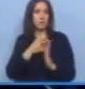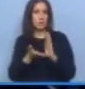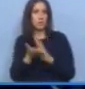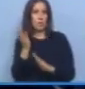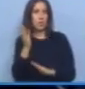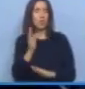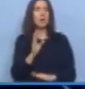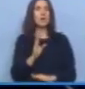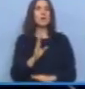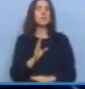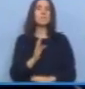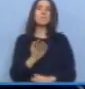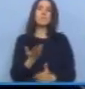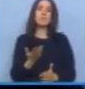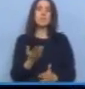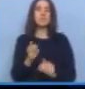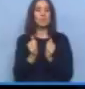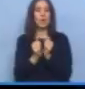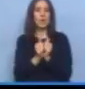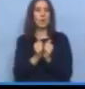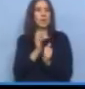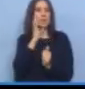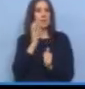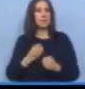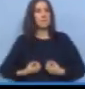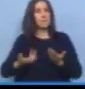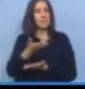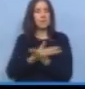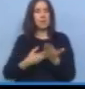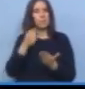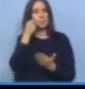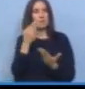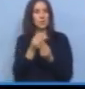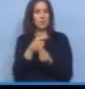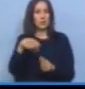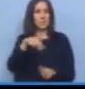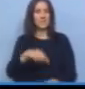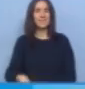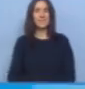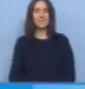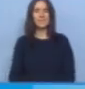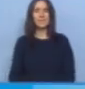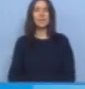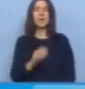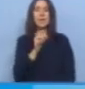partem. E a ir acompanhando e tentar partilhar esta viagem com eles.